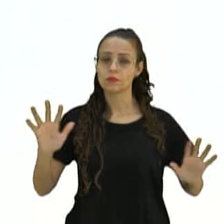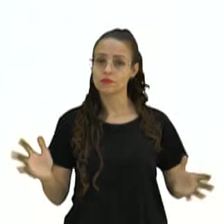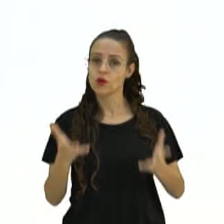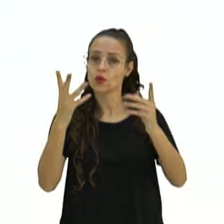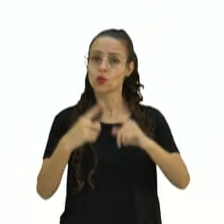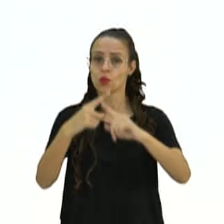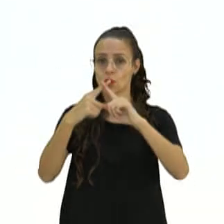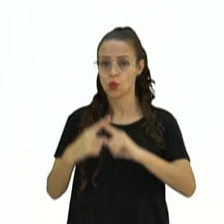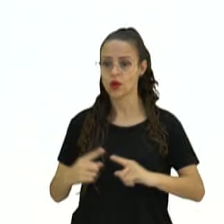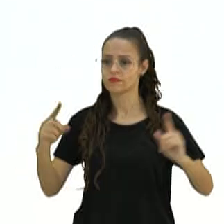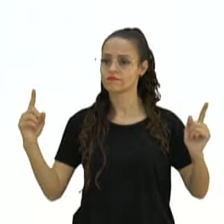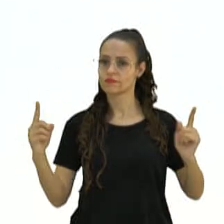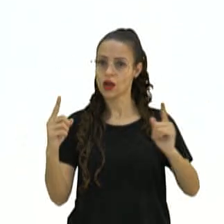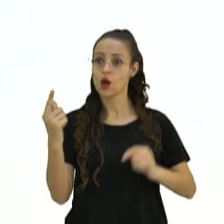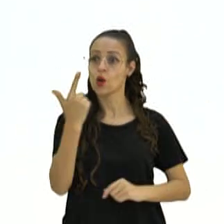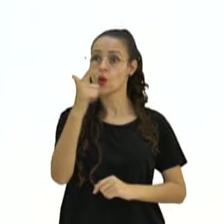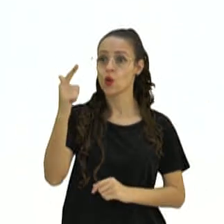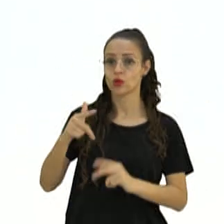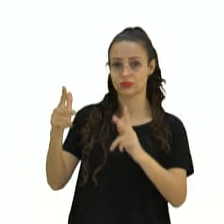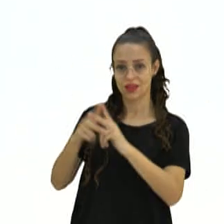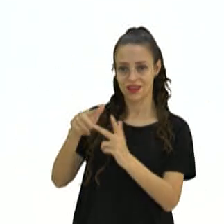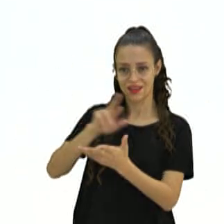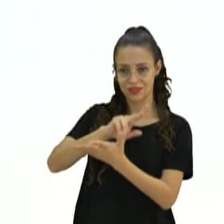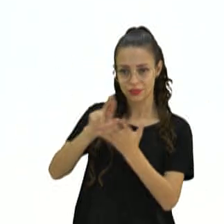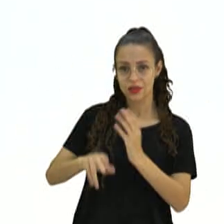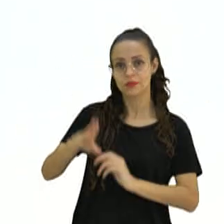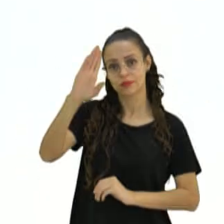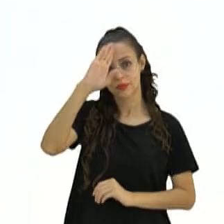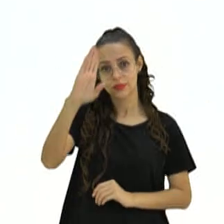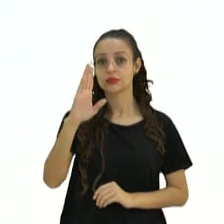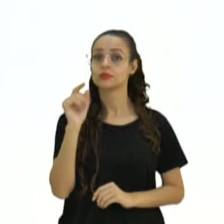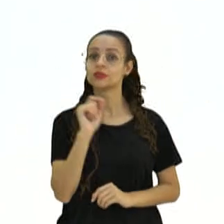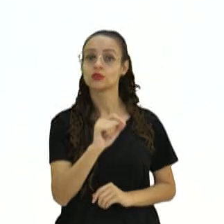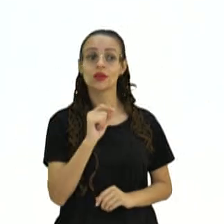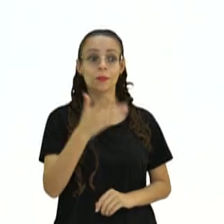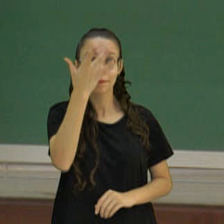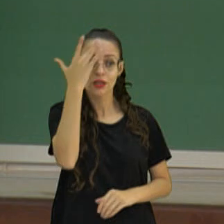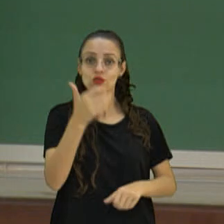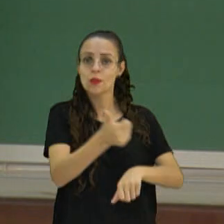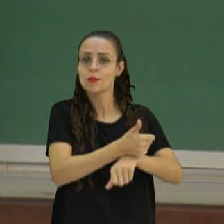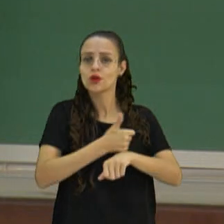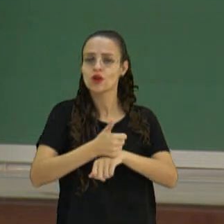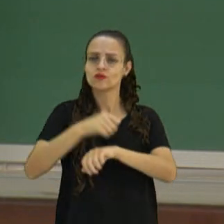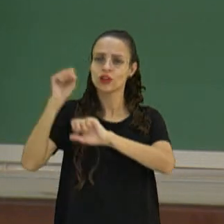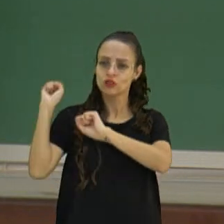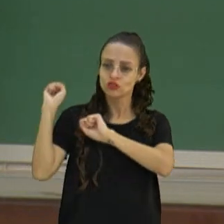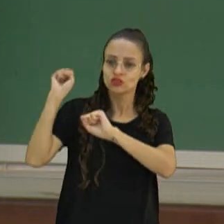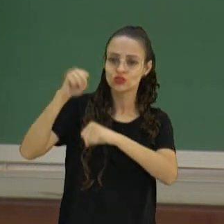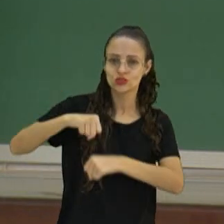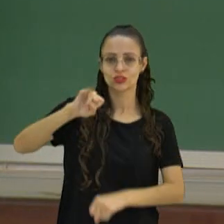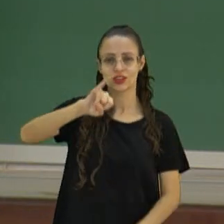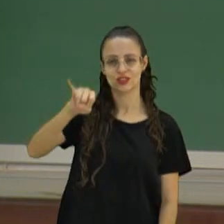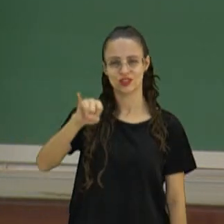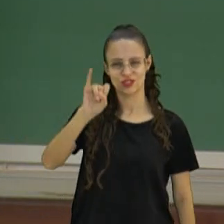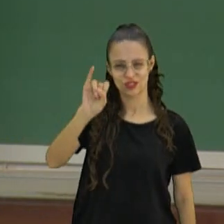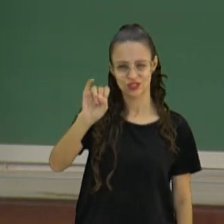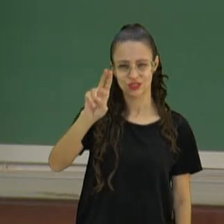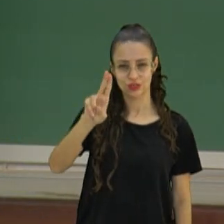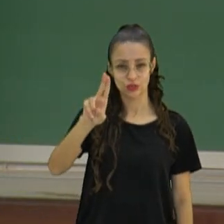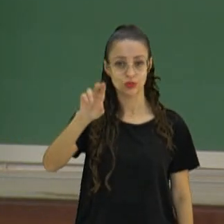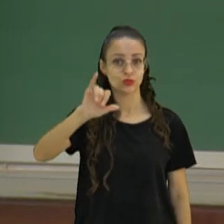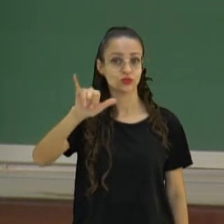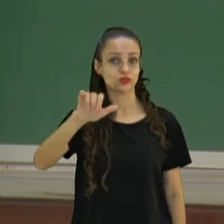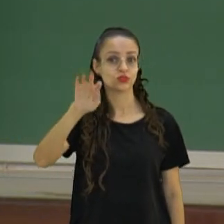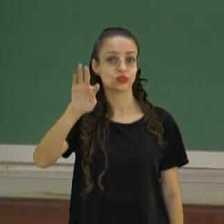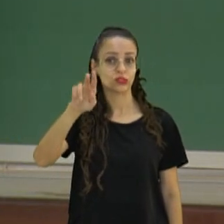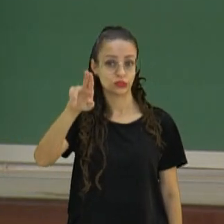confrontos entre lutadores de outras artes marciais contra especialistas em jiu-jitsu, né? Então, foi essa a ideia no início, né, da